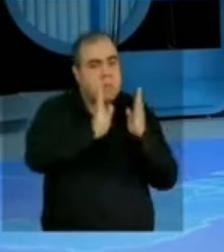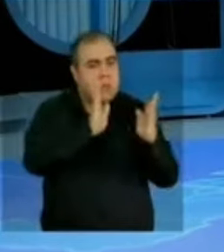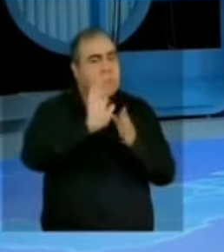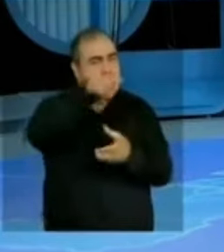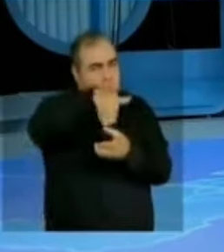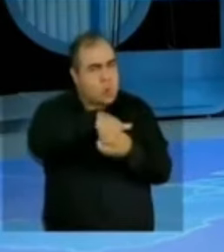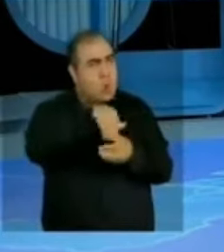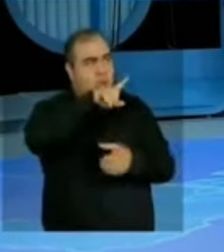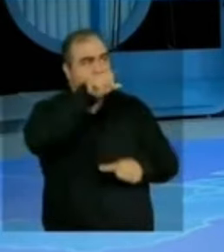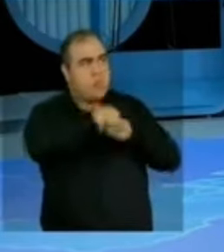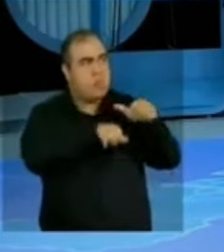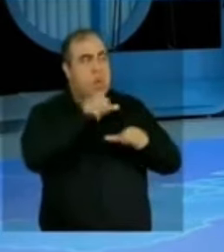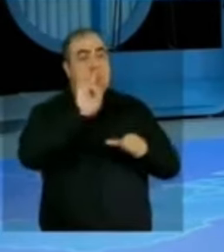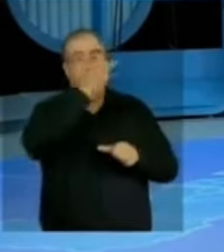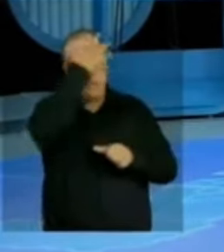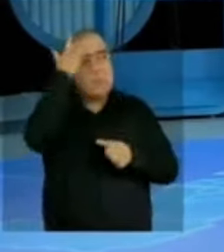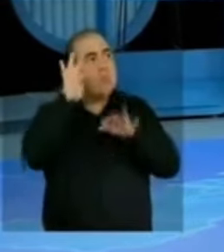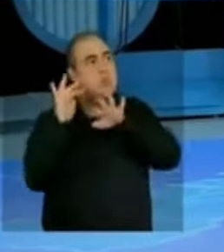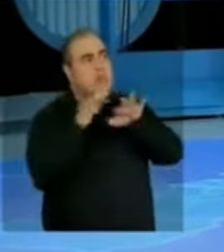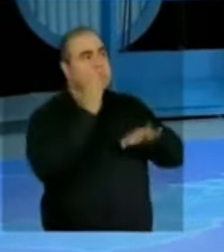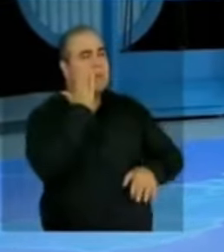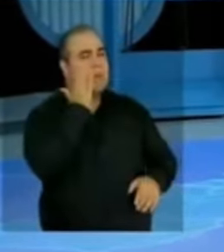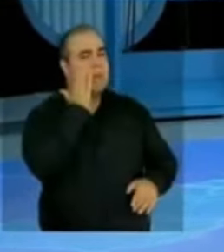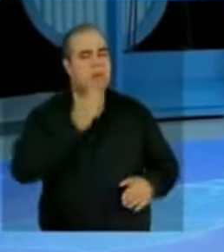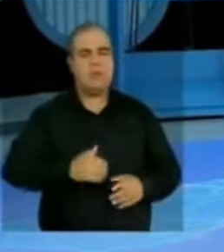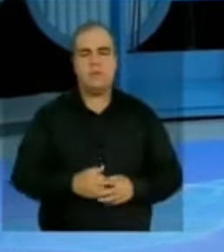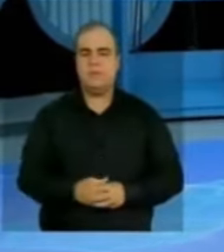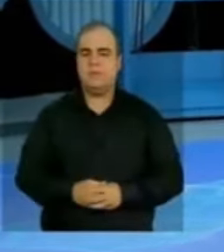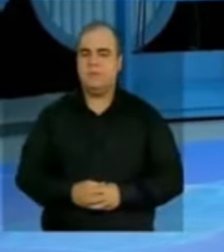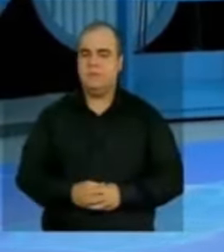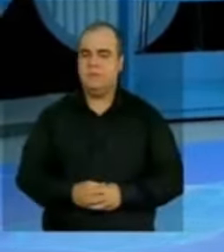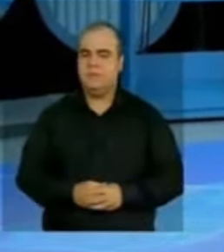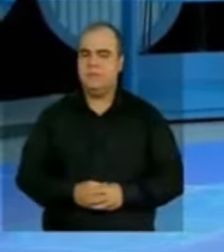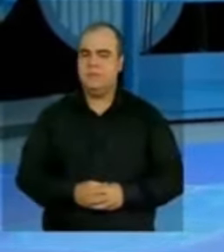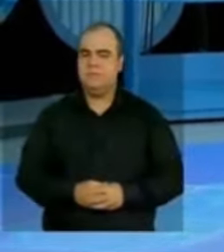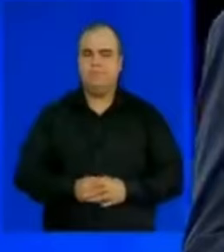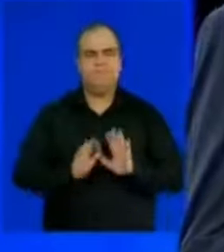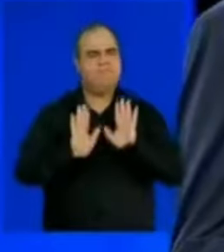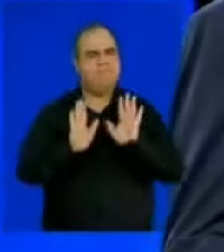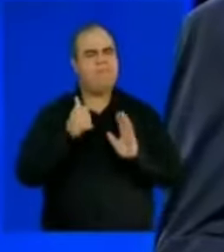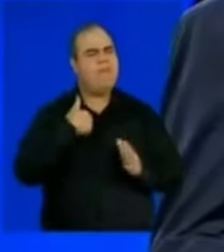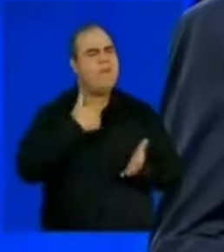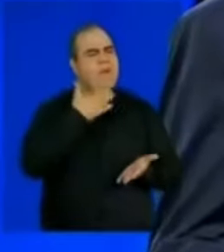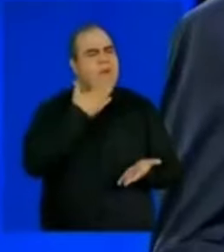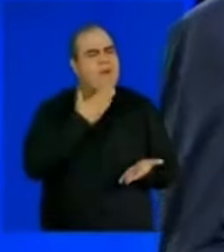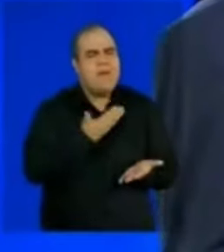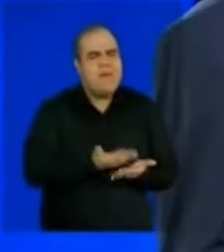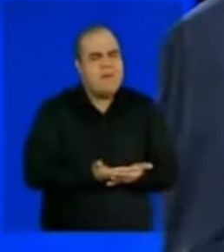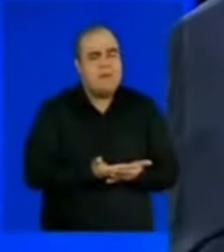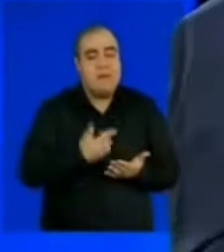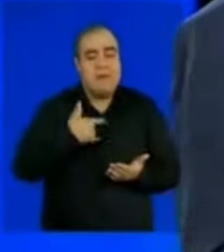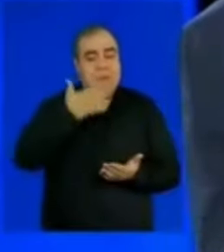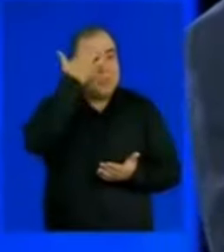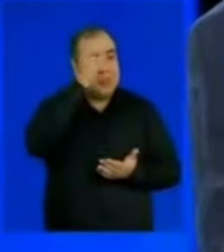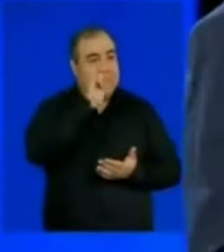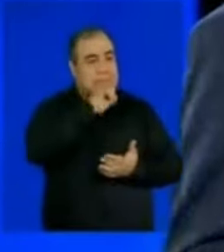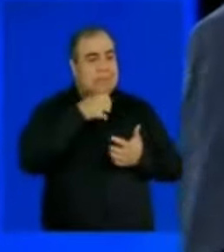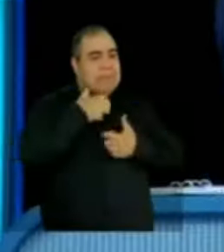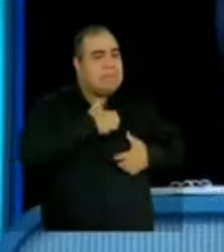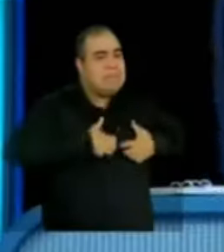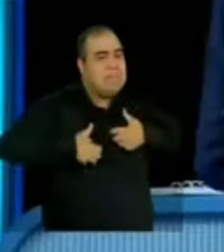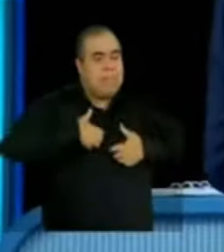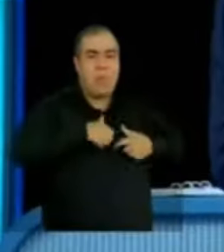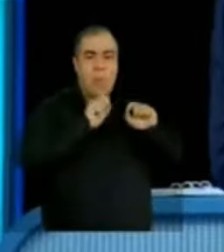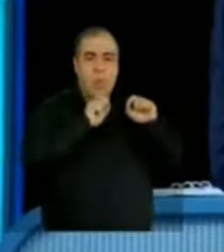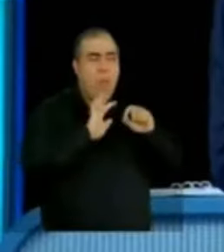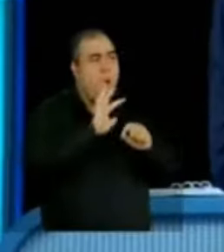é isso só pras pessoas saberem Ricardo eu fico impressionado eu não sei se é desespero não sei o que que